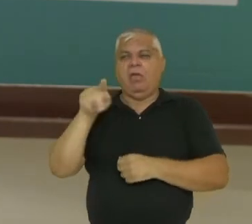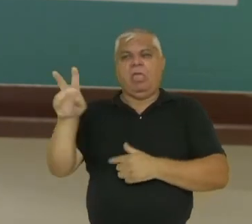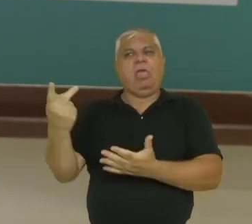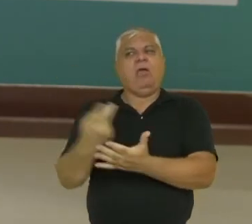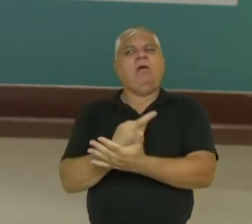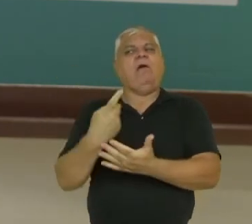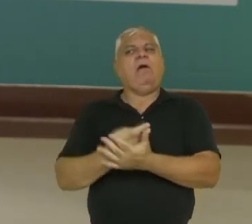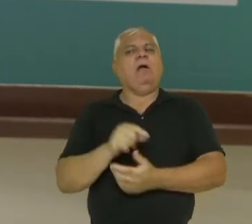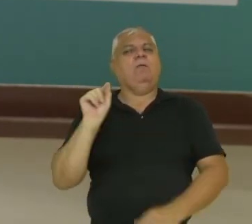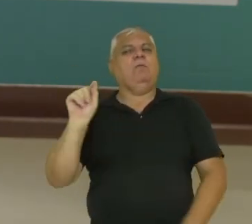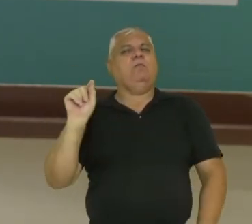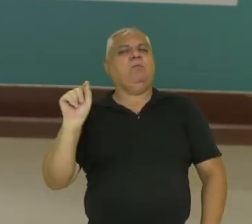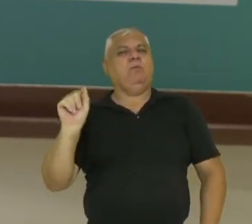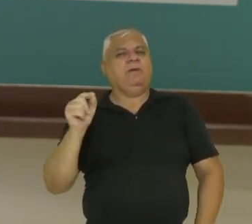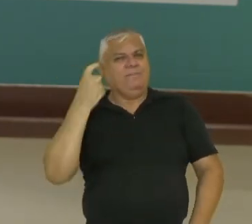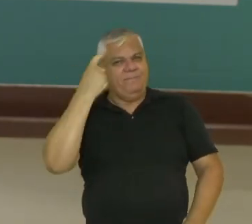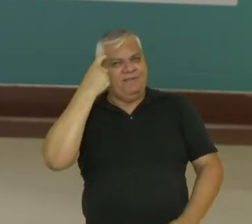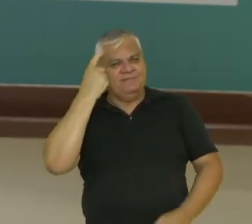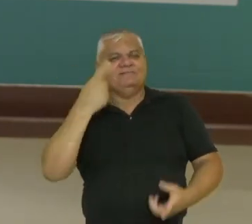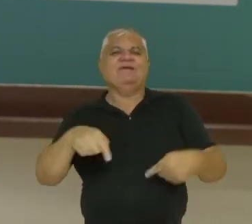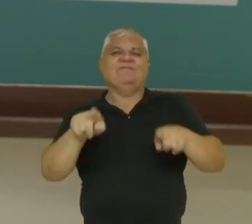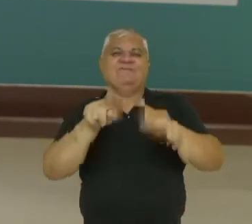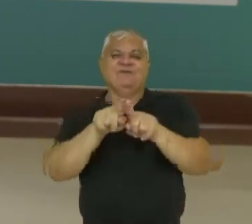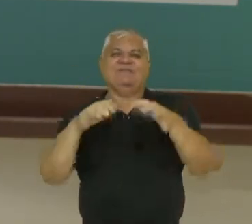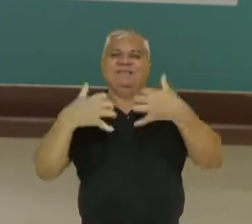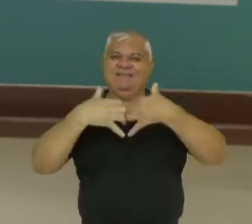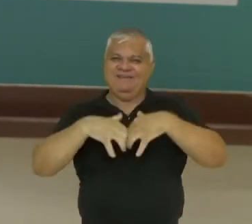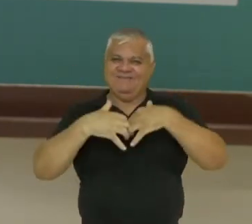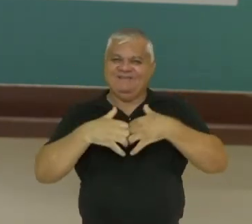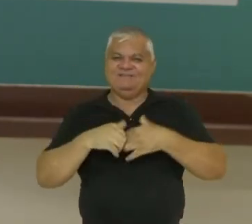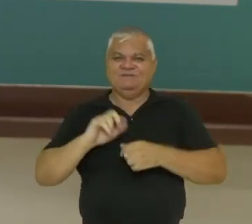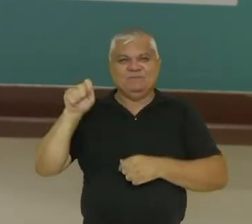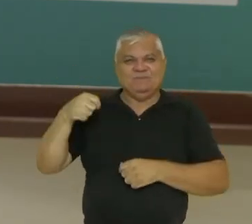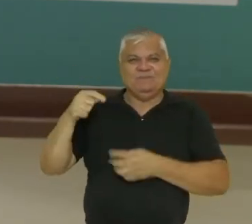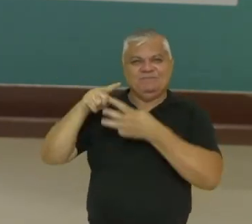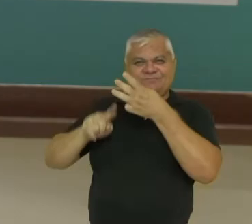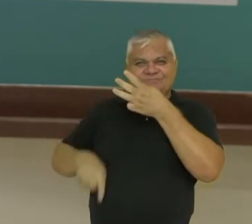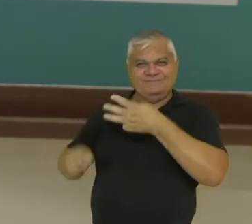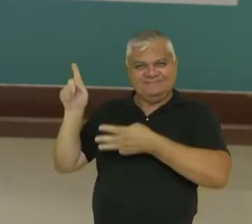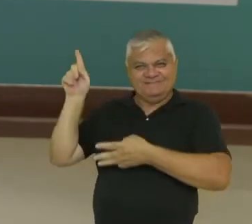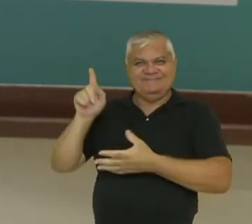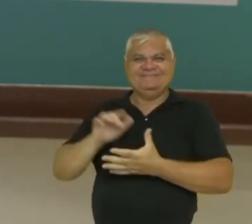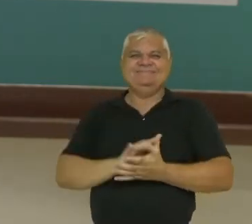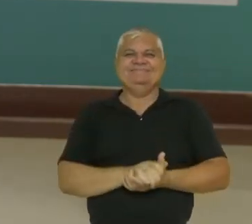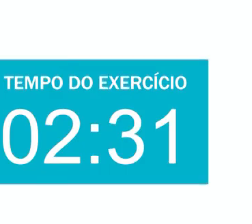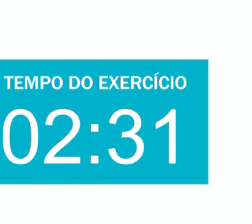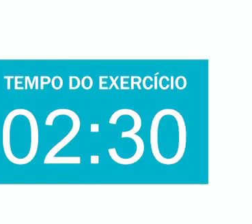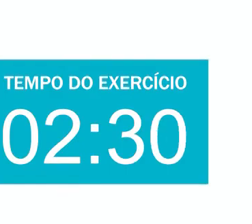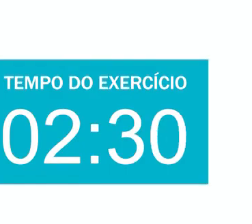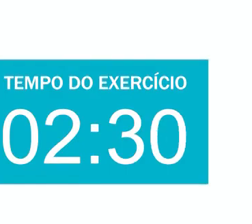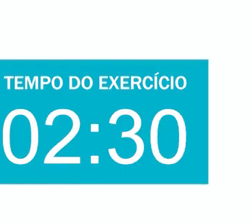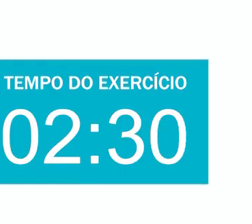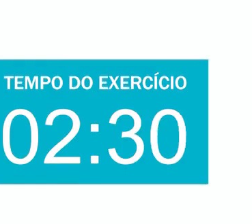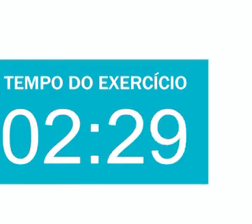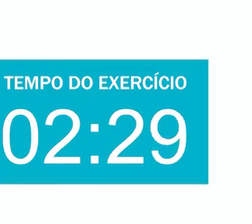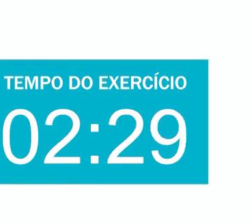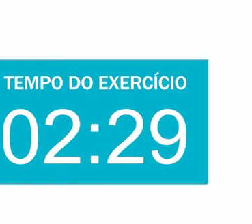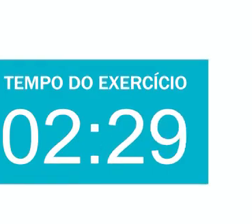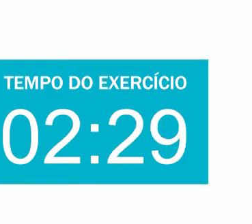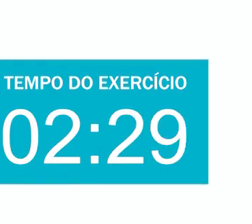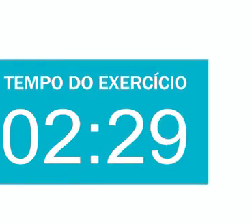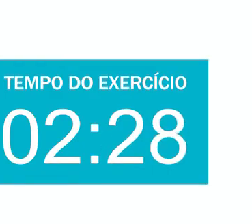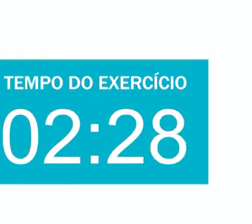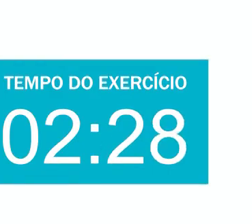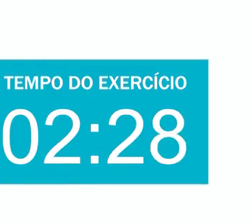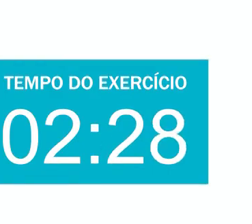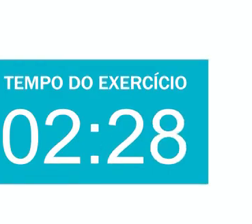reflexões. Meus pais não falam sobre dinheiro comigo, só sei que a situação está muito difícil. Eu acho que a poupança é a melhor maneira de